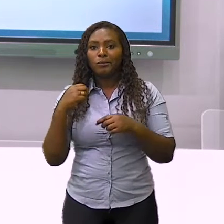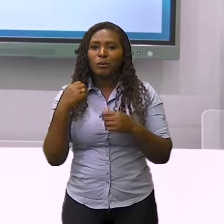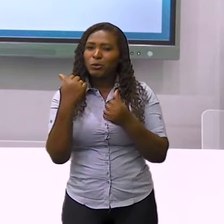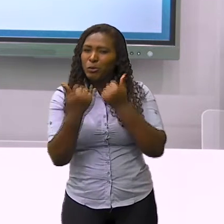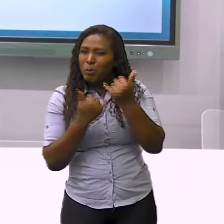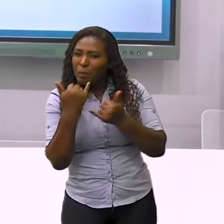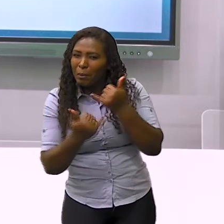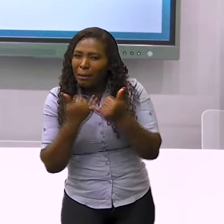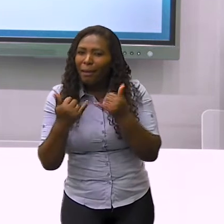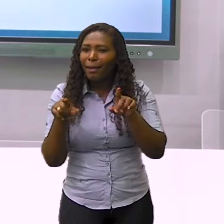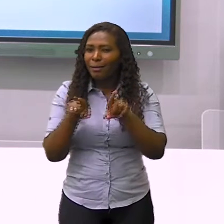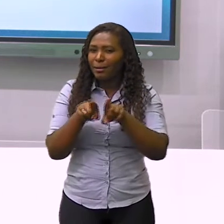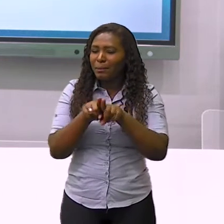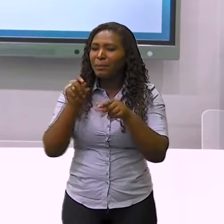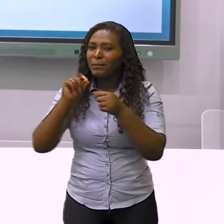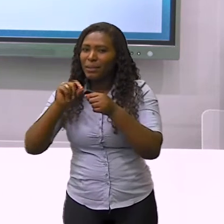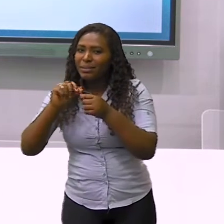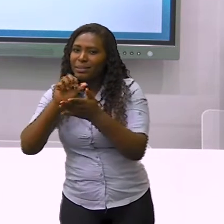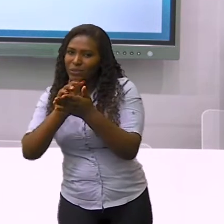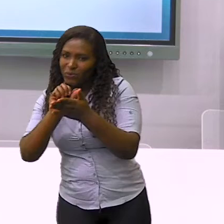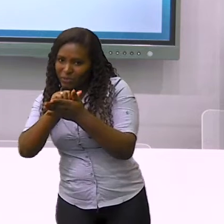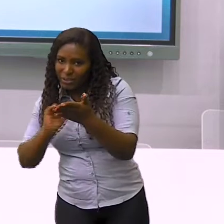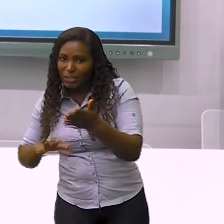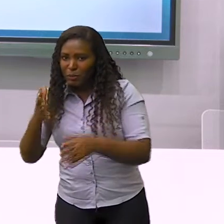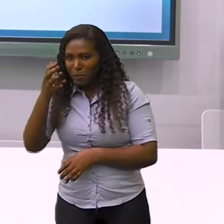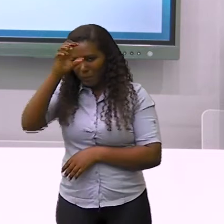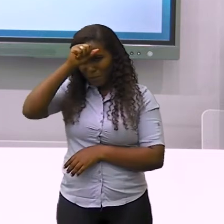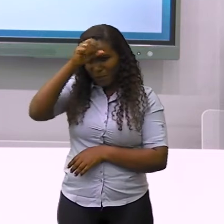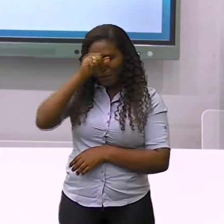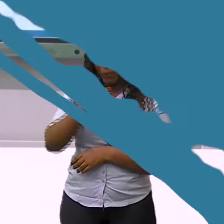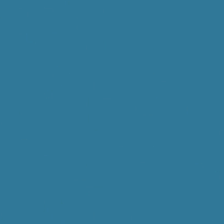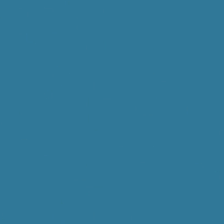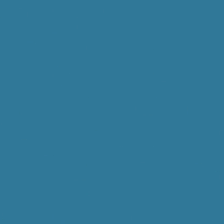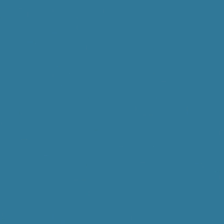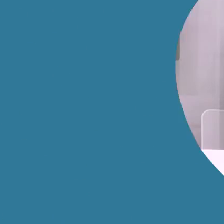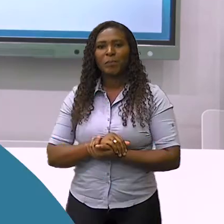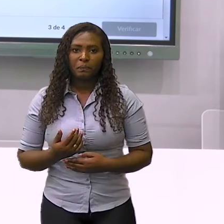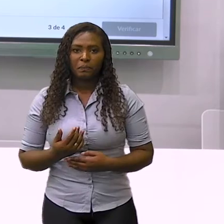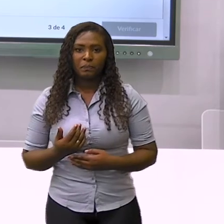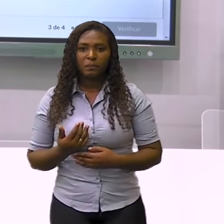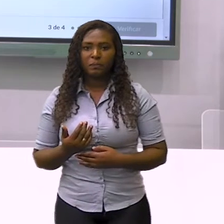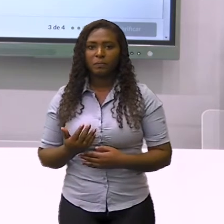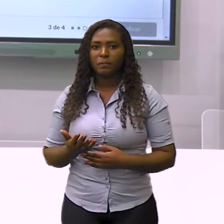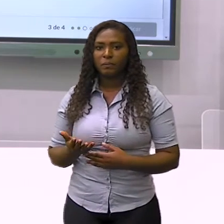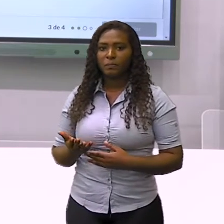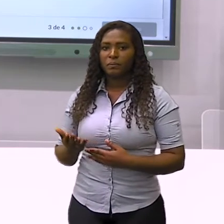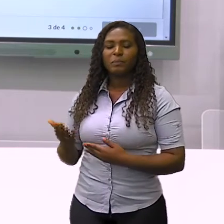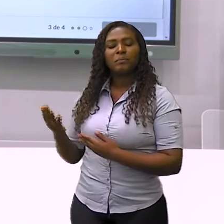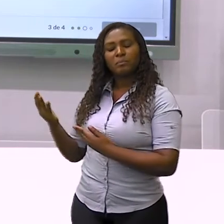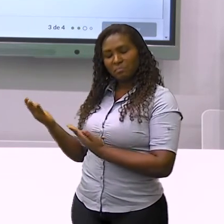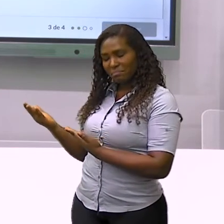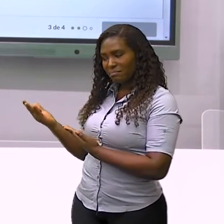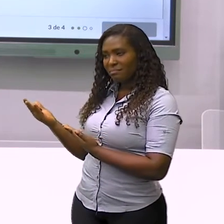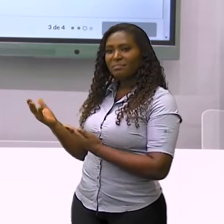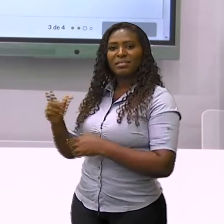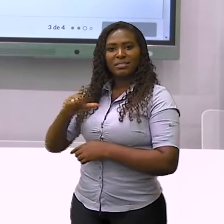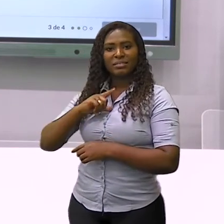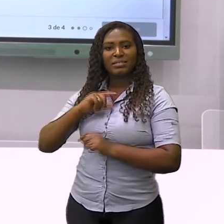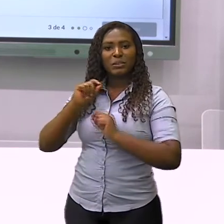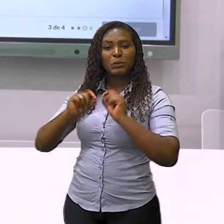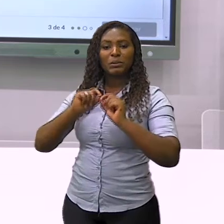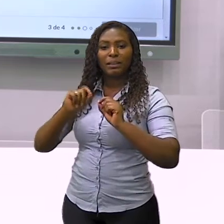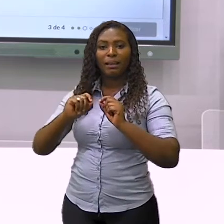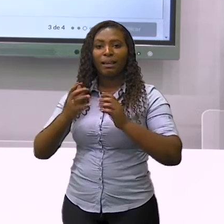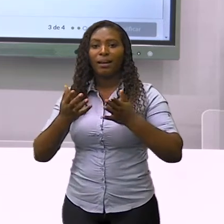é 3. 3 vezes 3, 9. 9 vezes 4. M ao quadrado é igual a 36. O